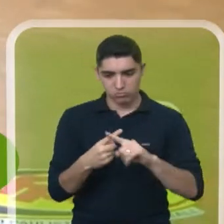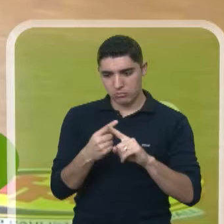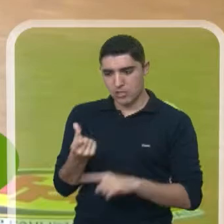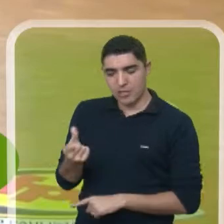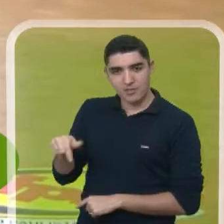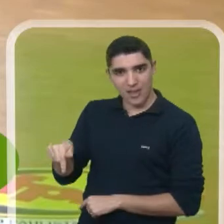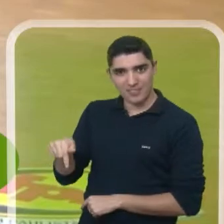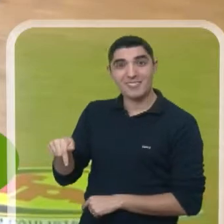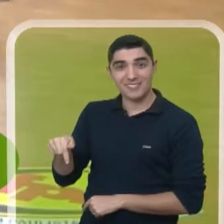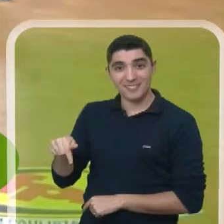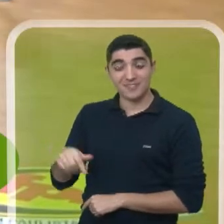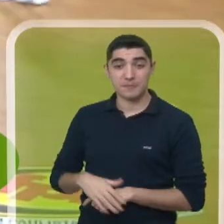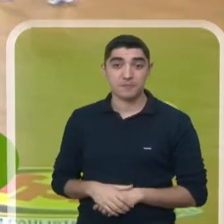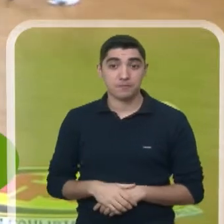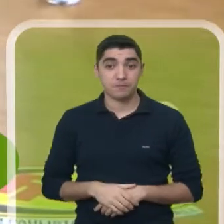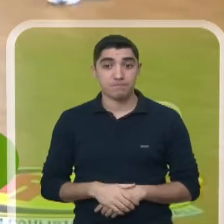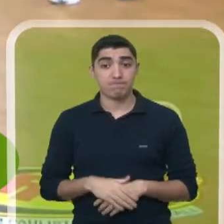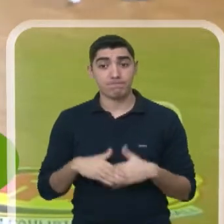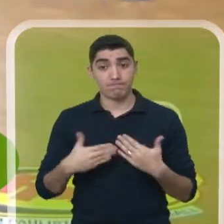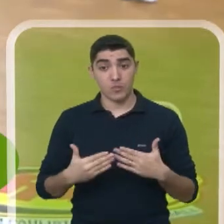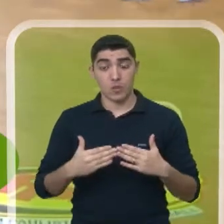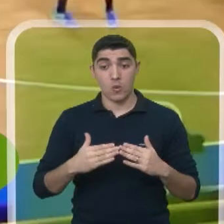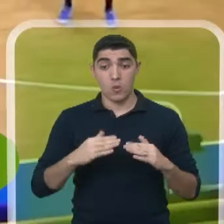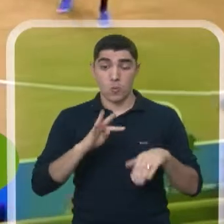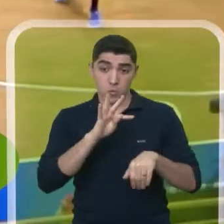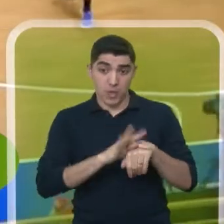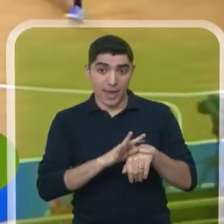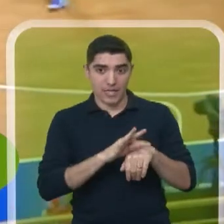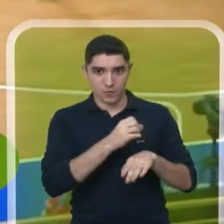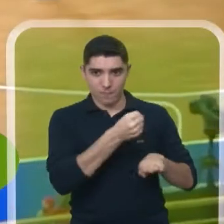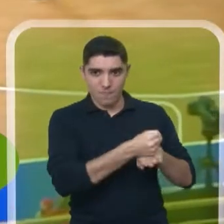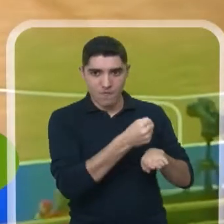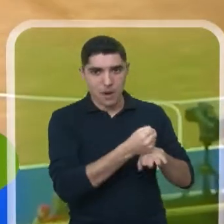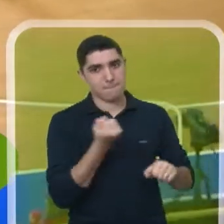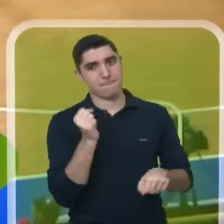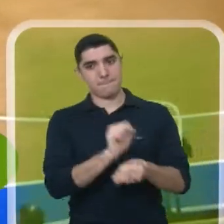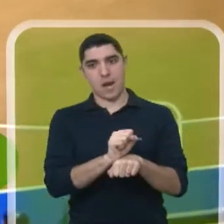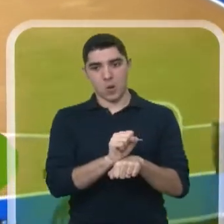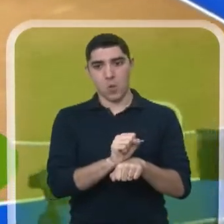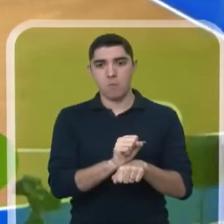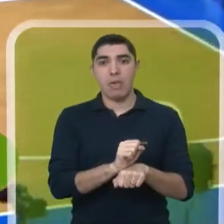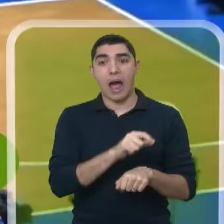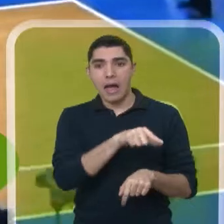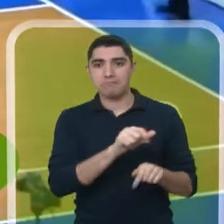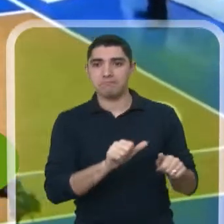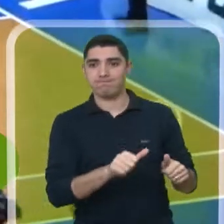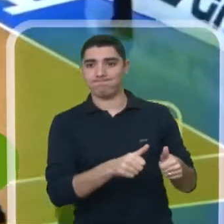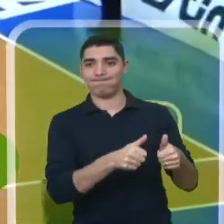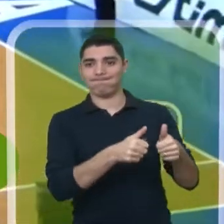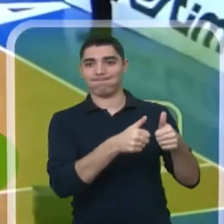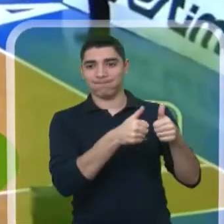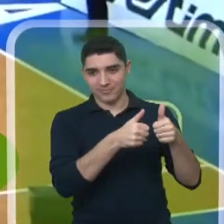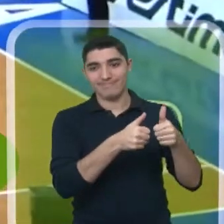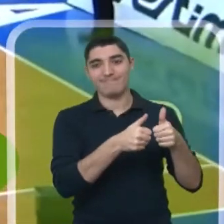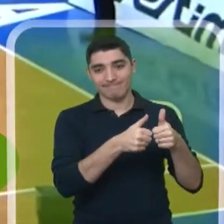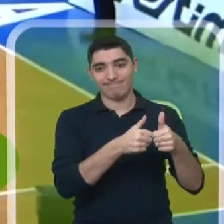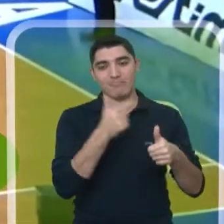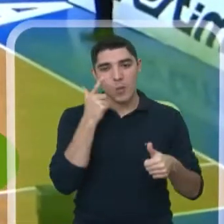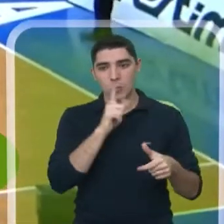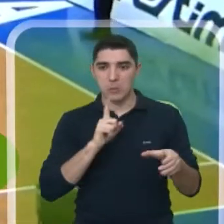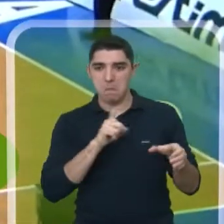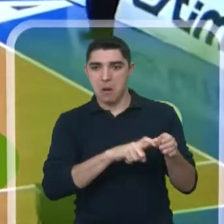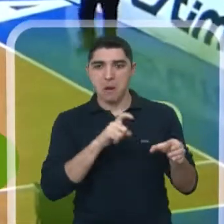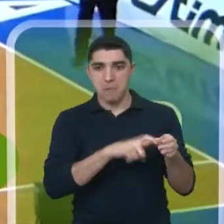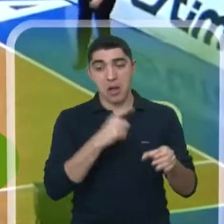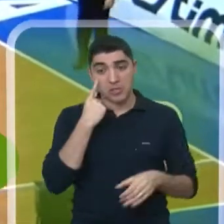68-67. Elinho Rubens foi obrigado a parar a partida, o que deu resultado, pois Franca voltou a abrir vantagem em bons passes